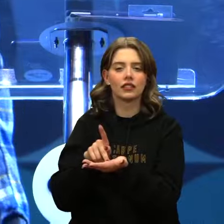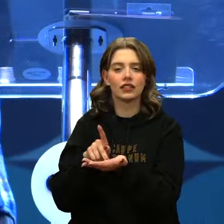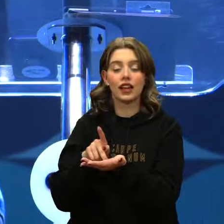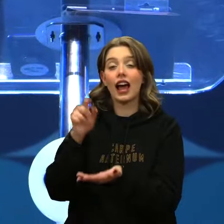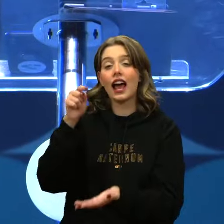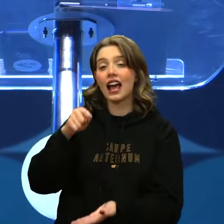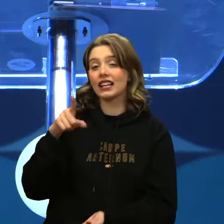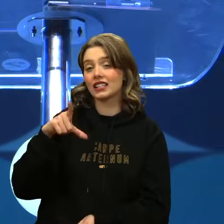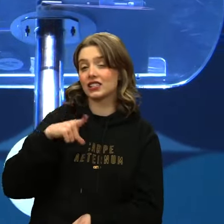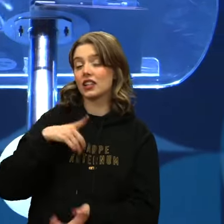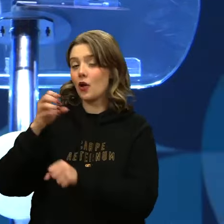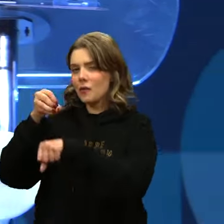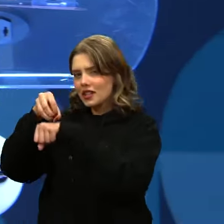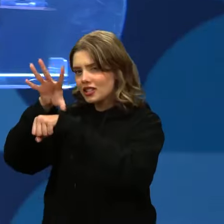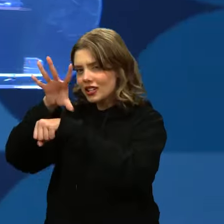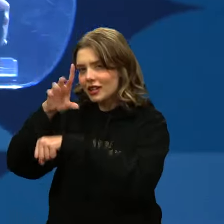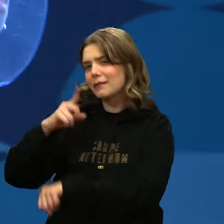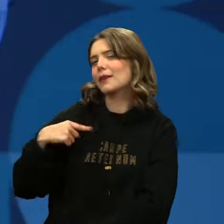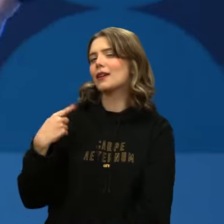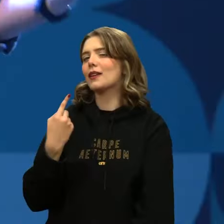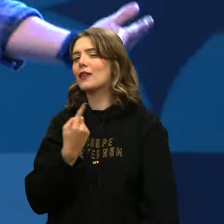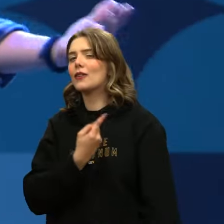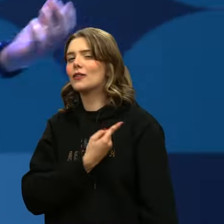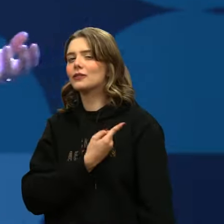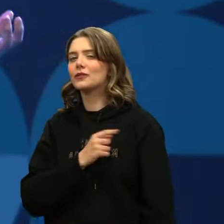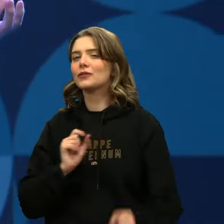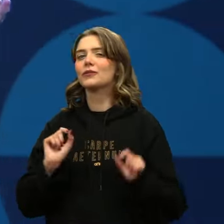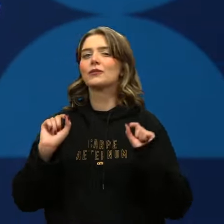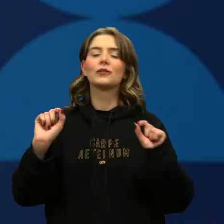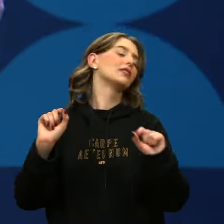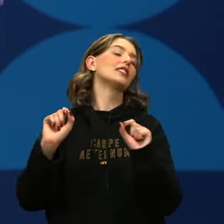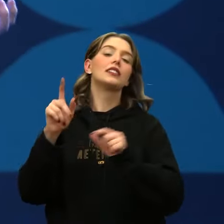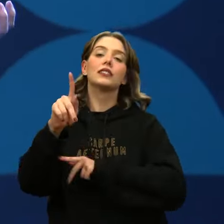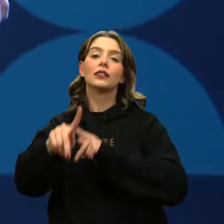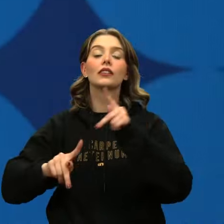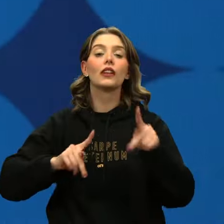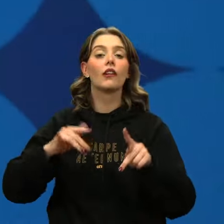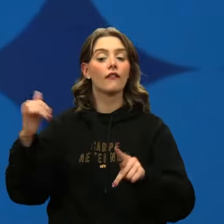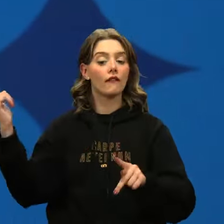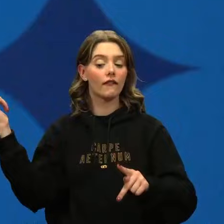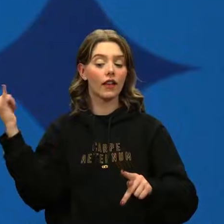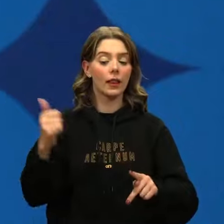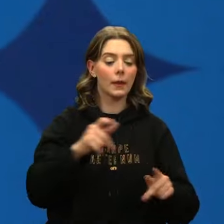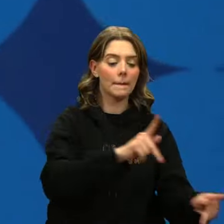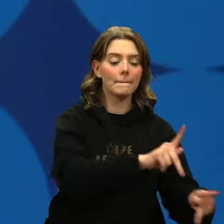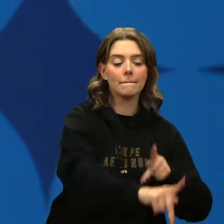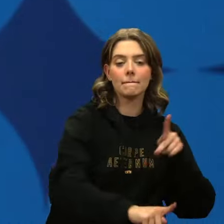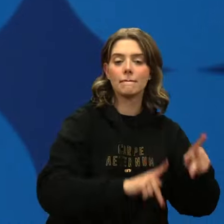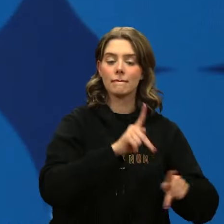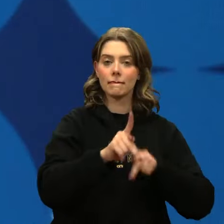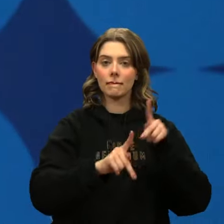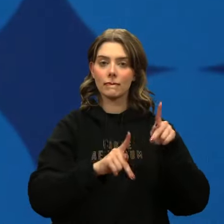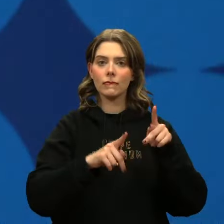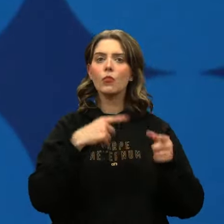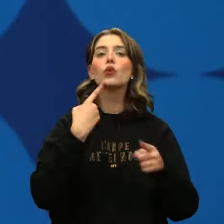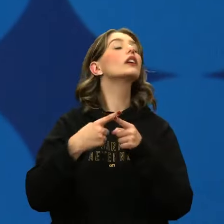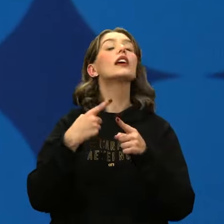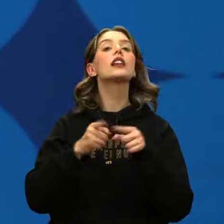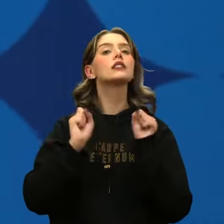pequena dica para a gente do que ele estava dizendo para esse povo, que era o porquê que eles podiam permanecer